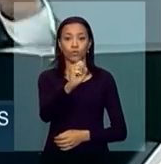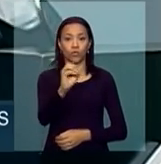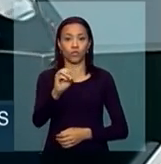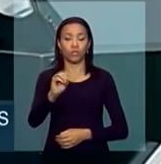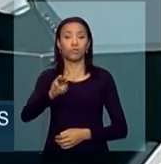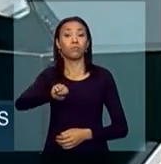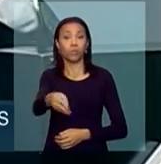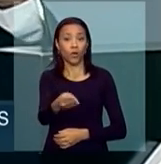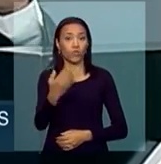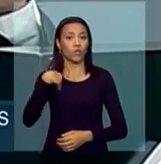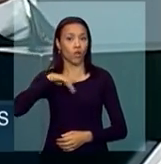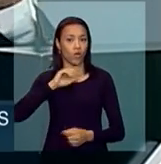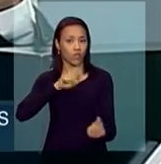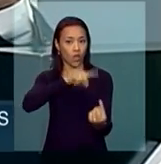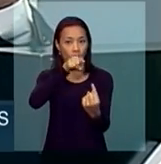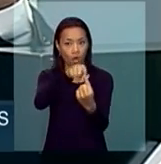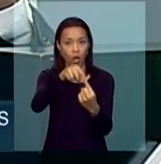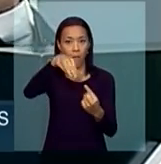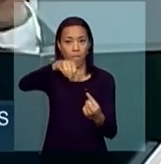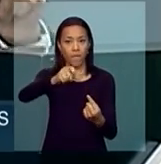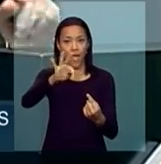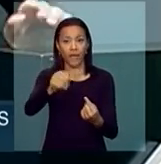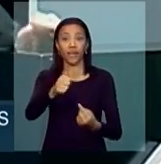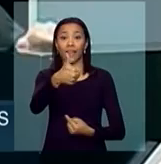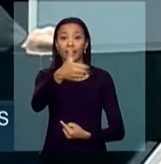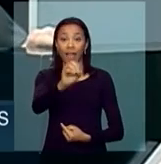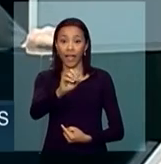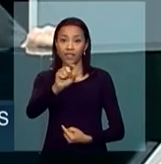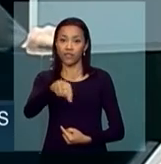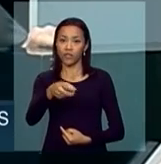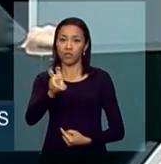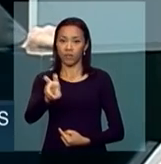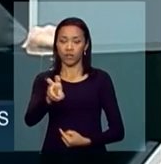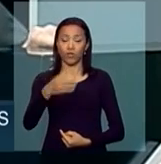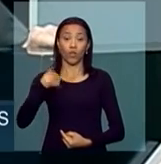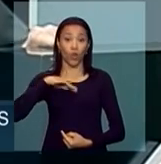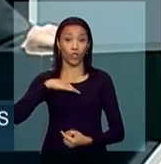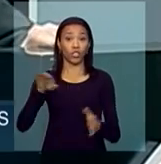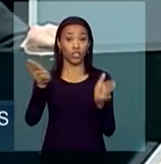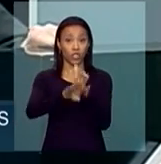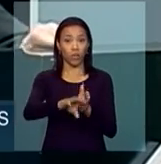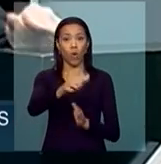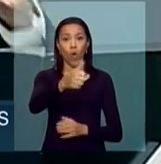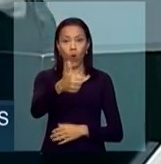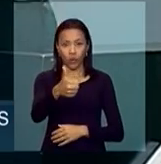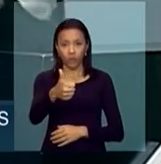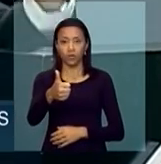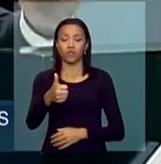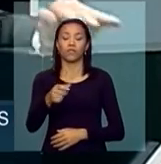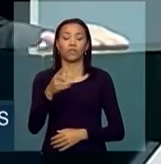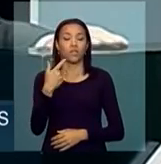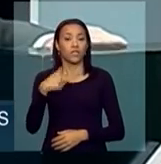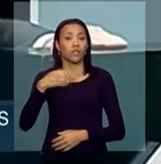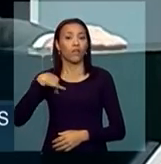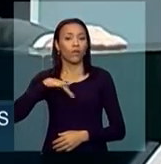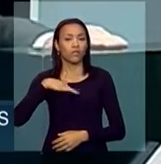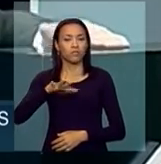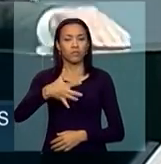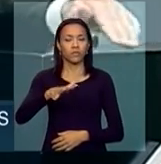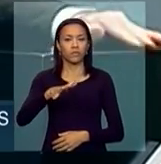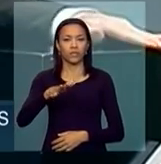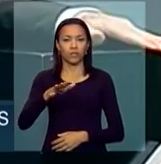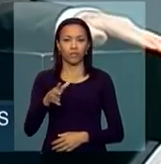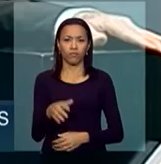nossa meta era chegar em 10,5. Nós chegamos em 11.700. Tira 800, nós ficamos aí,